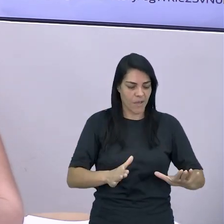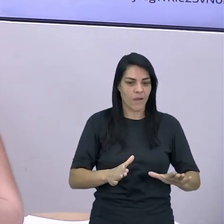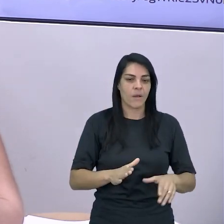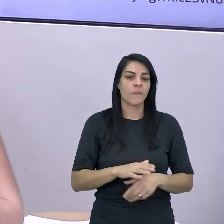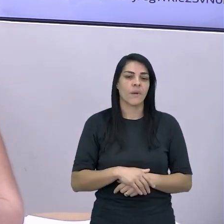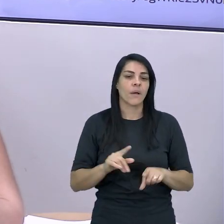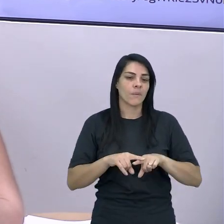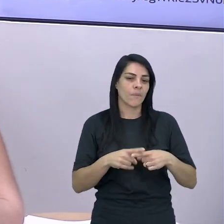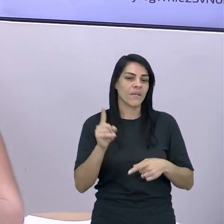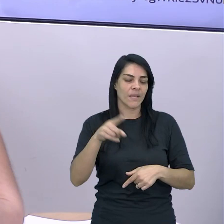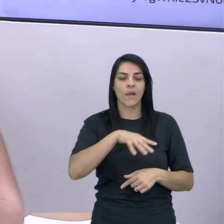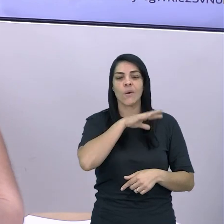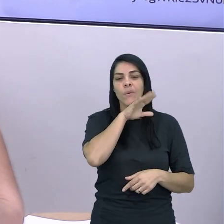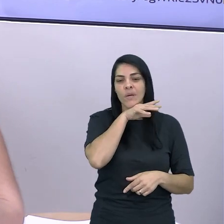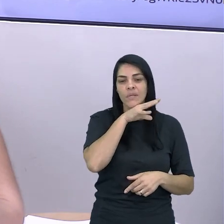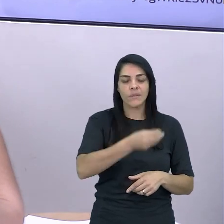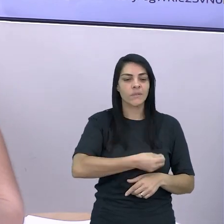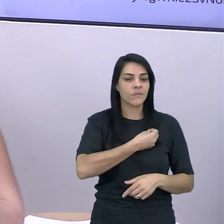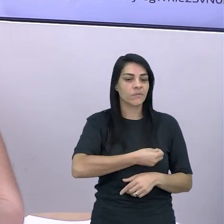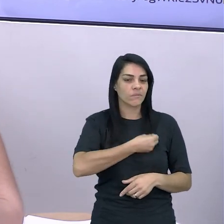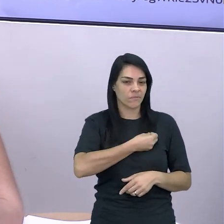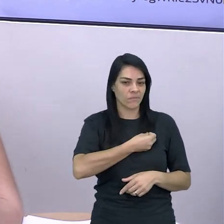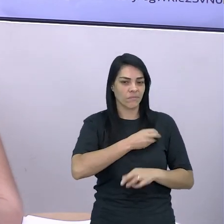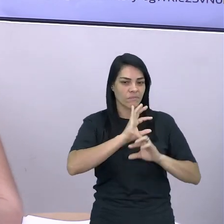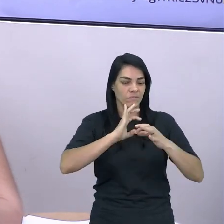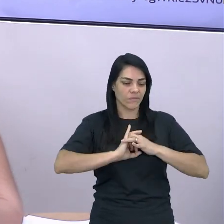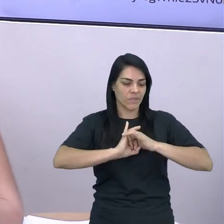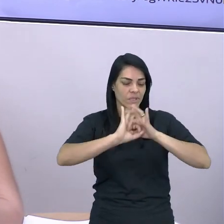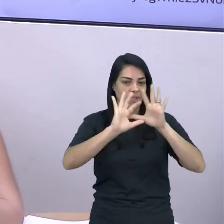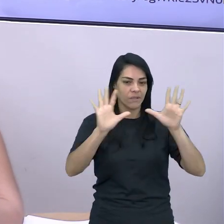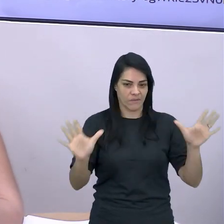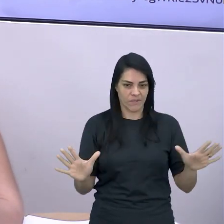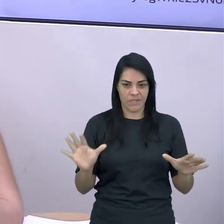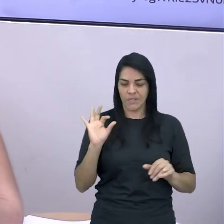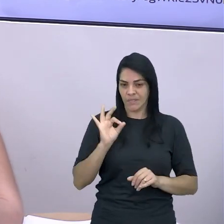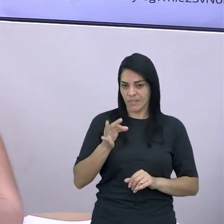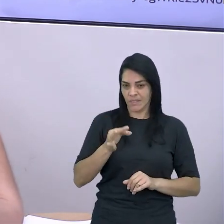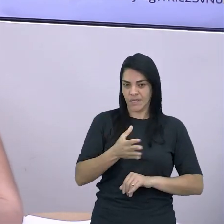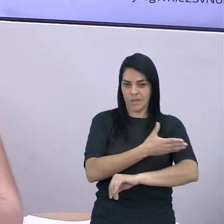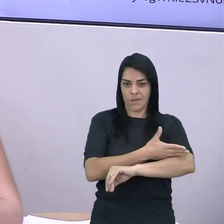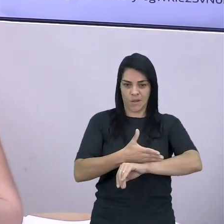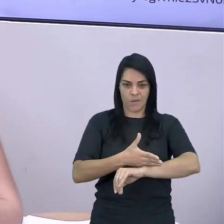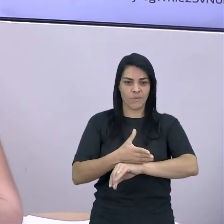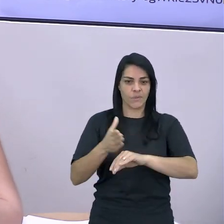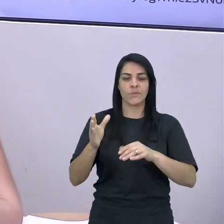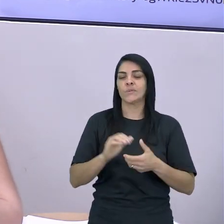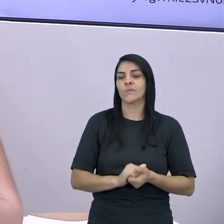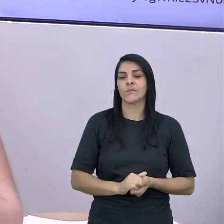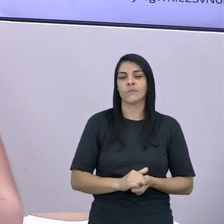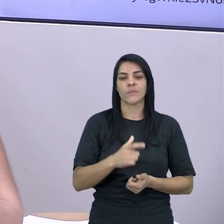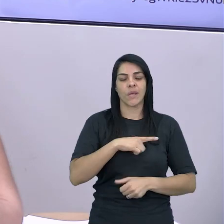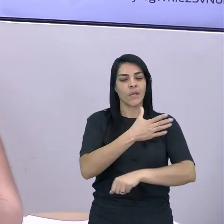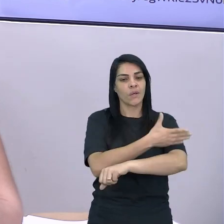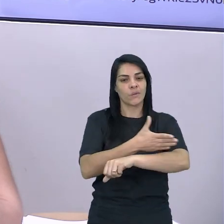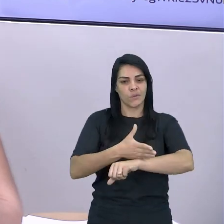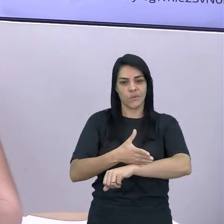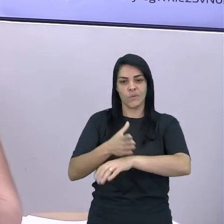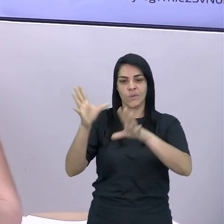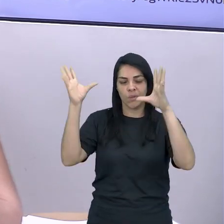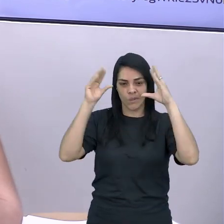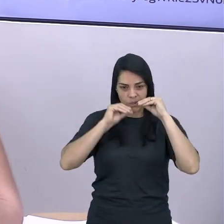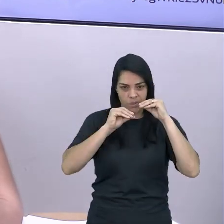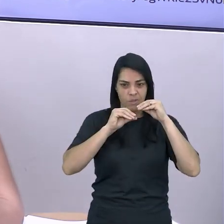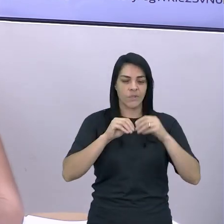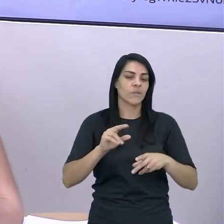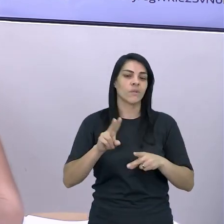são bichinhos que vivem livremente, tá? Com hábitos noturnos. E lá eles têm o chocolate na forma do